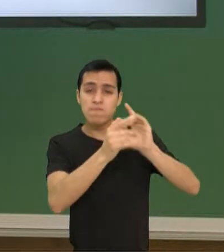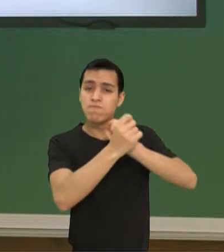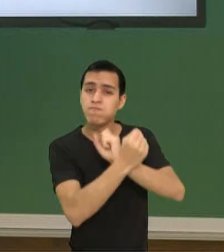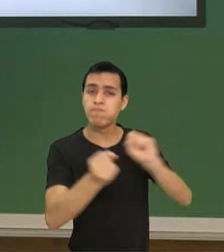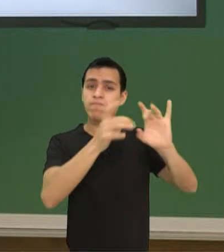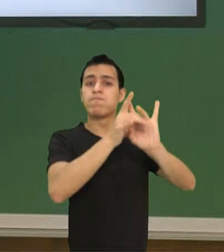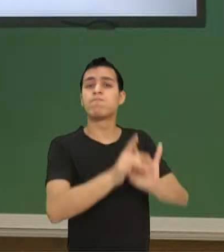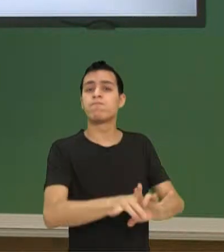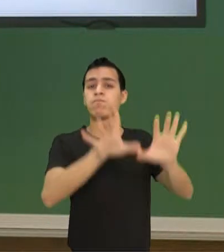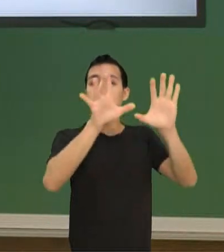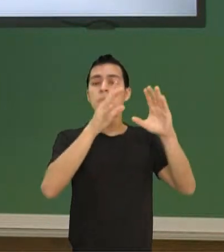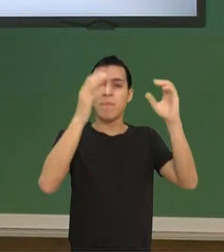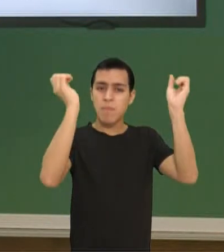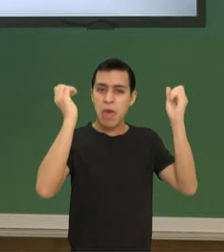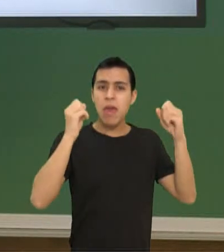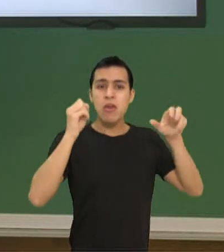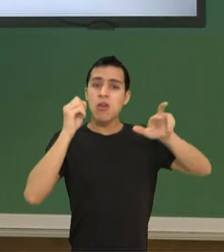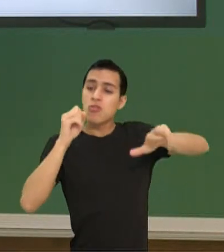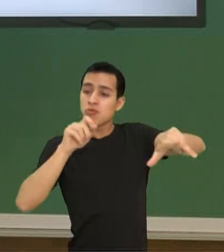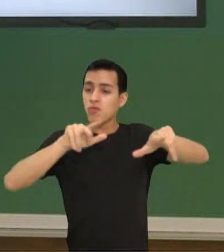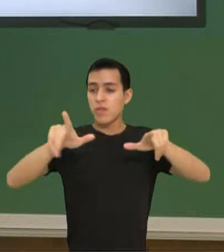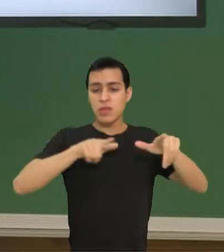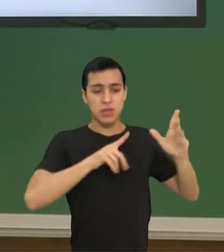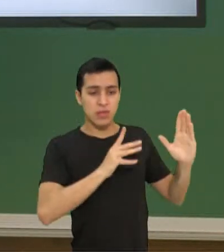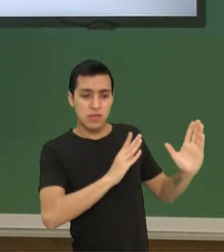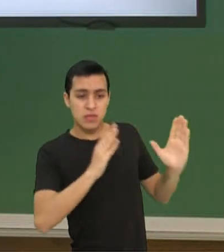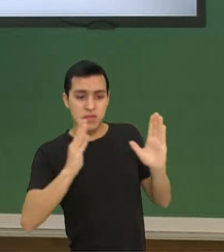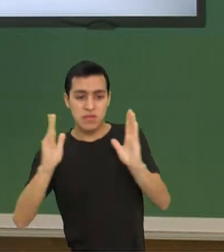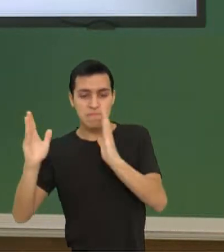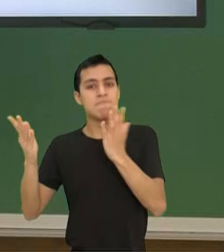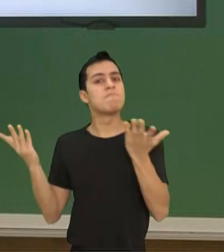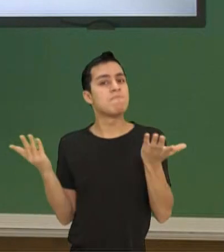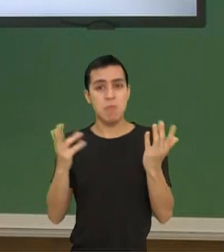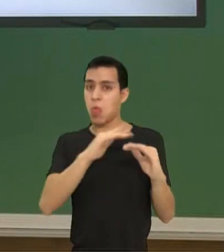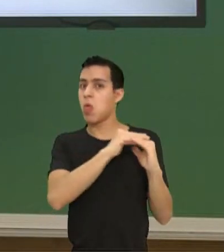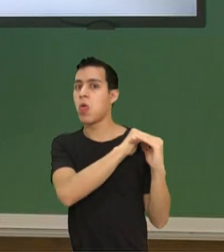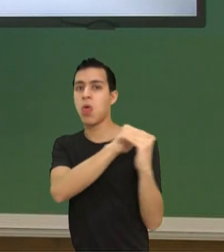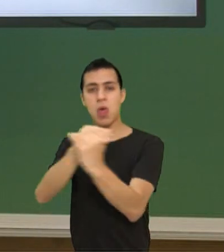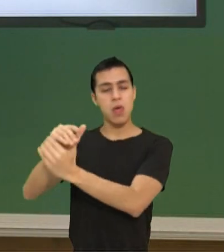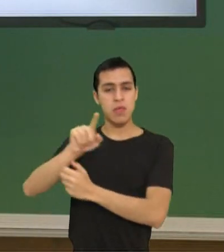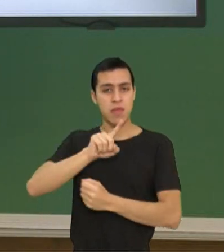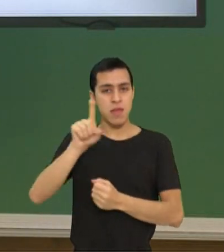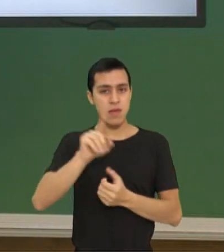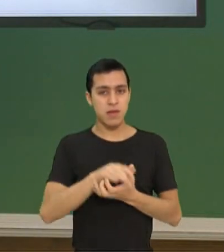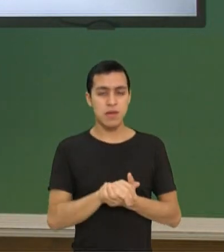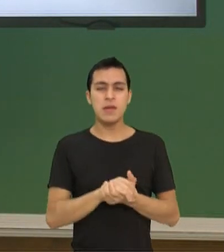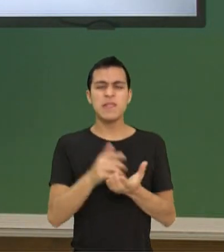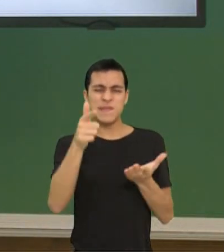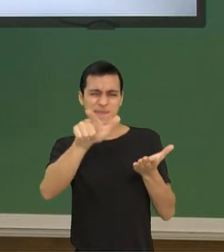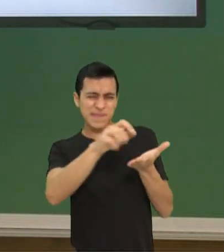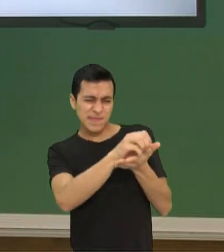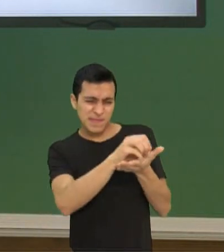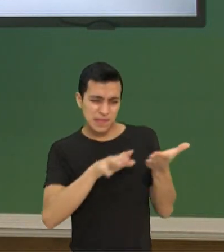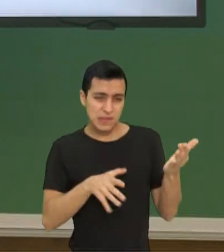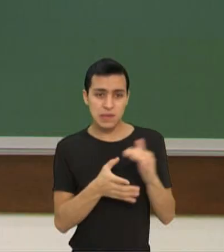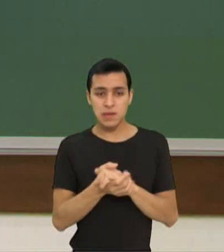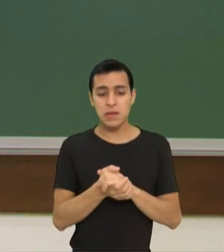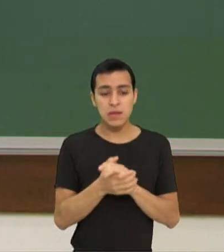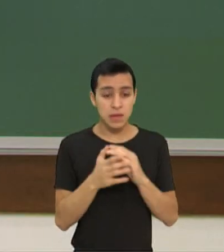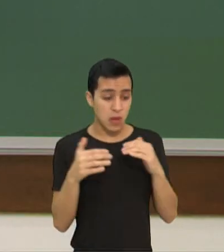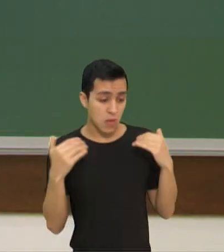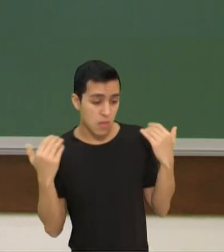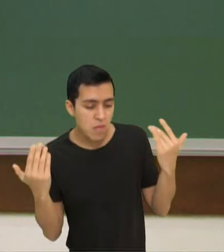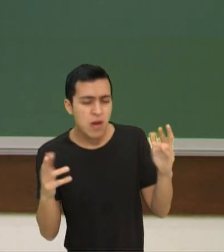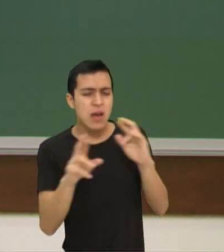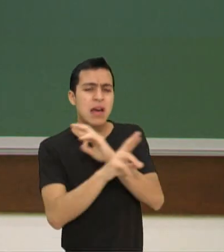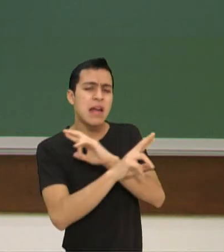do México foi diferente, teve várias fases. Legal, né? Vamos lá para uma atividade? Que relação é